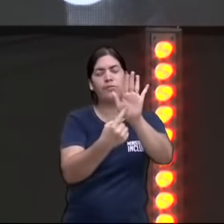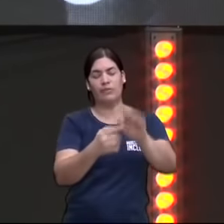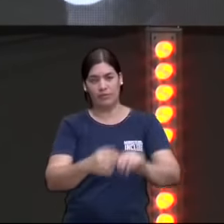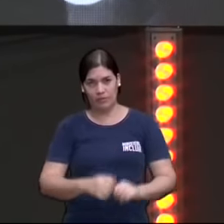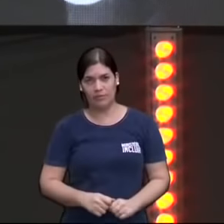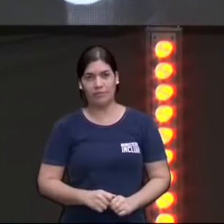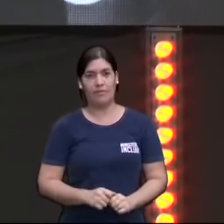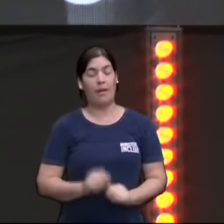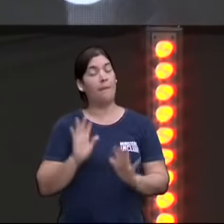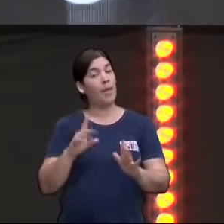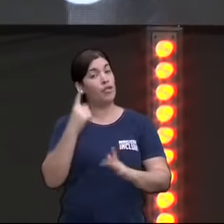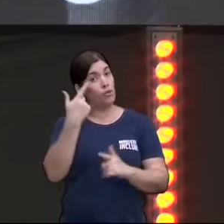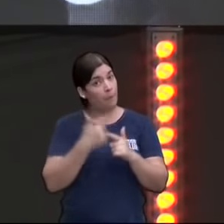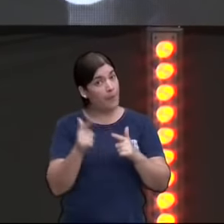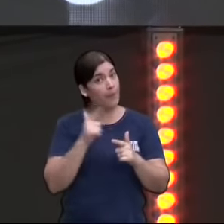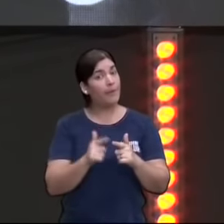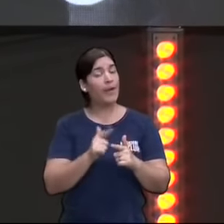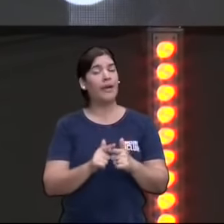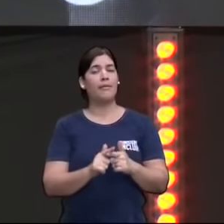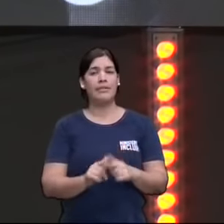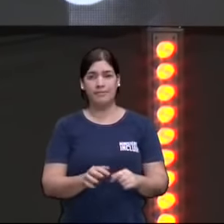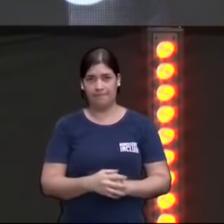Só tem um problema nesse negócio todo.